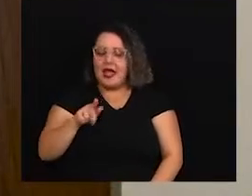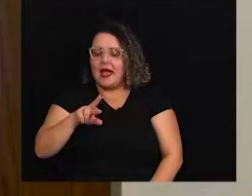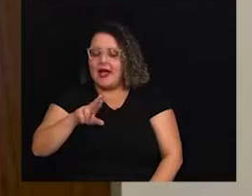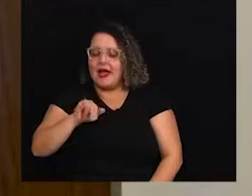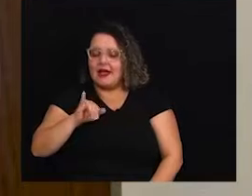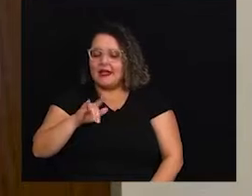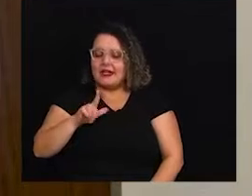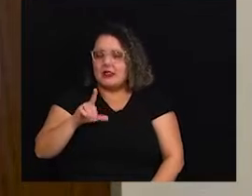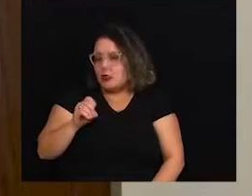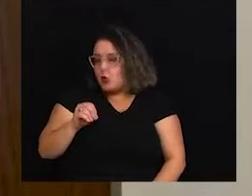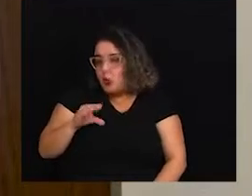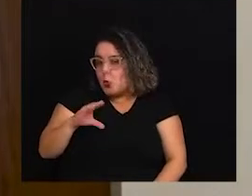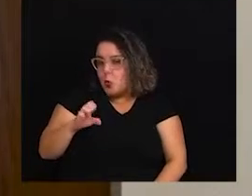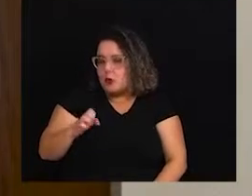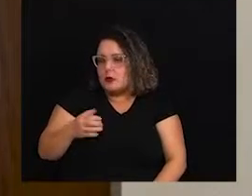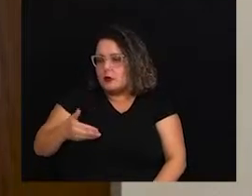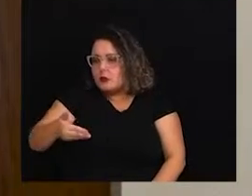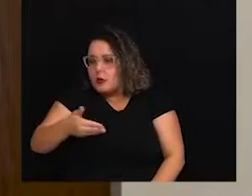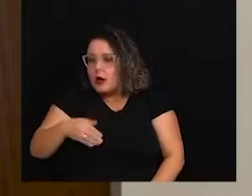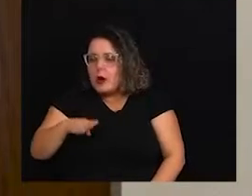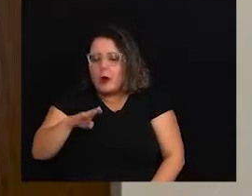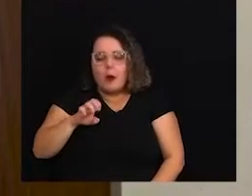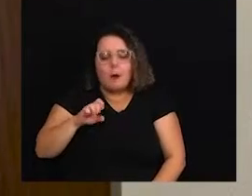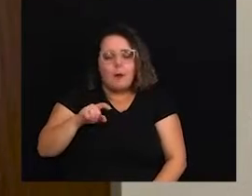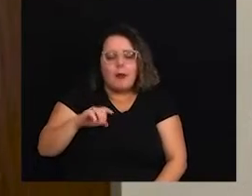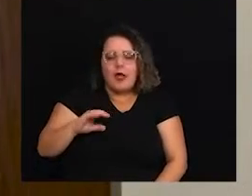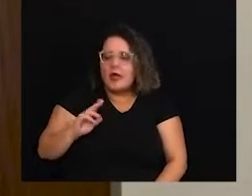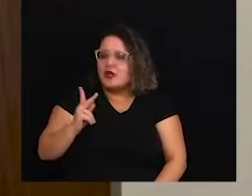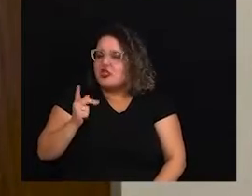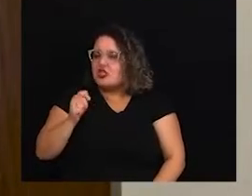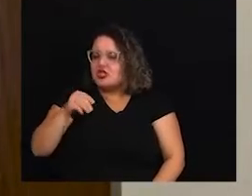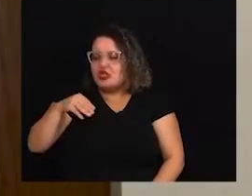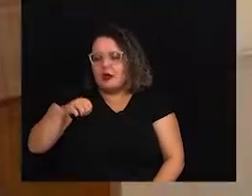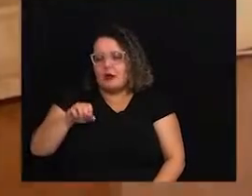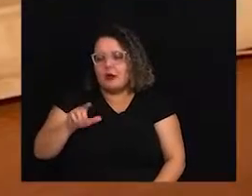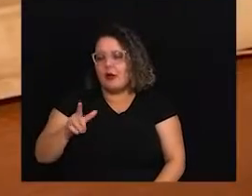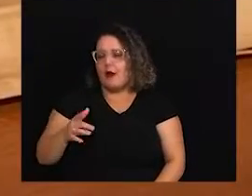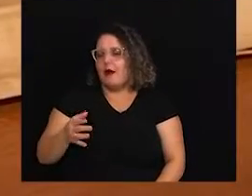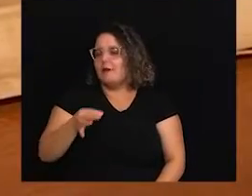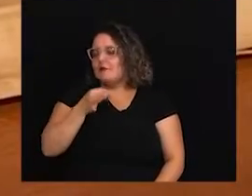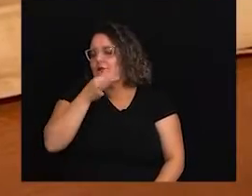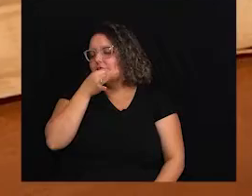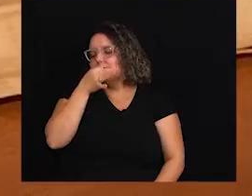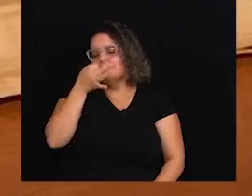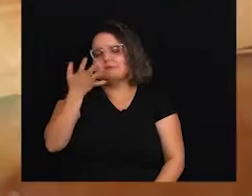Esse agridoce junto com o molho bechamel dá um toque.